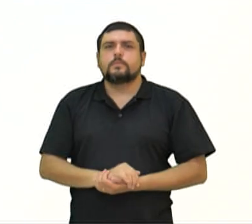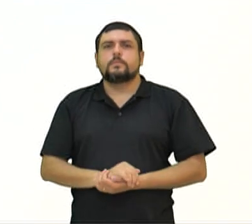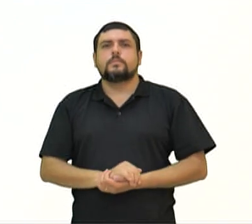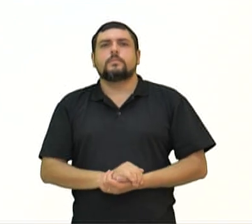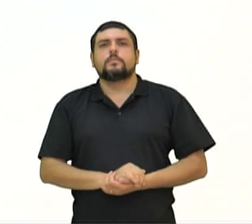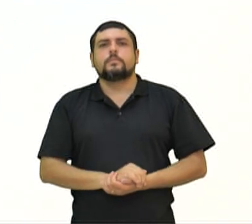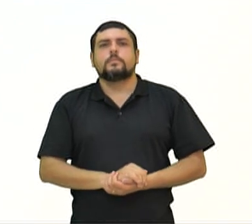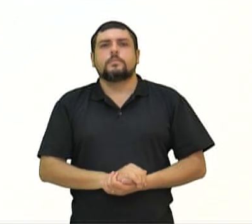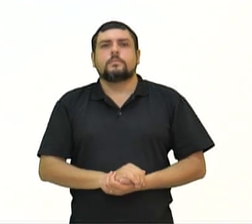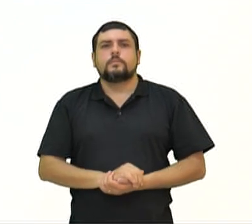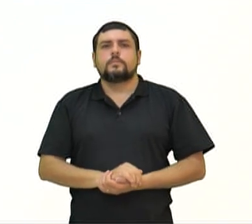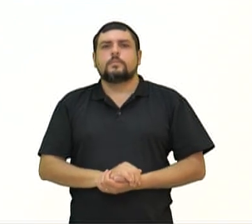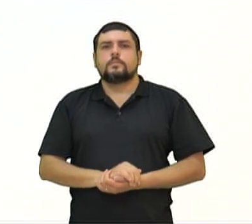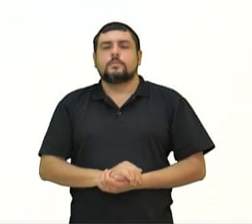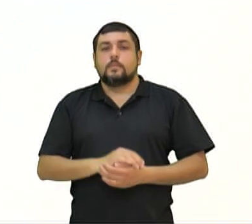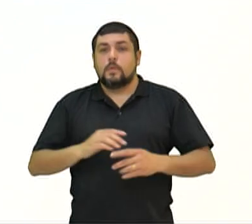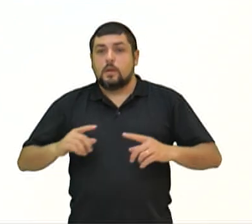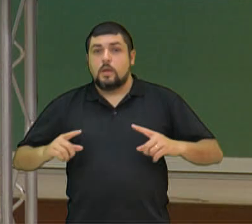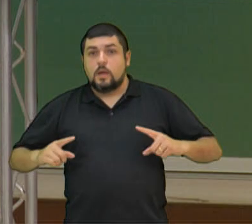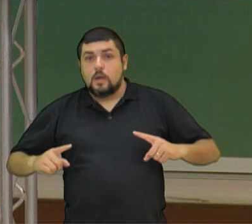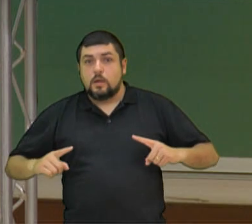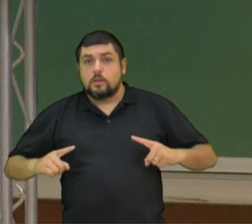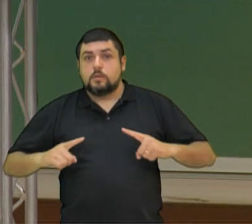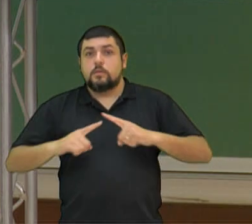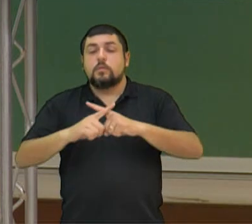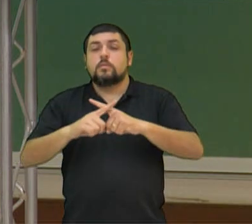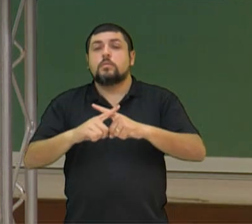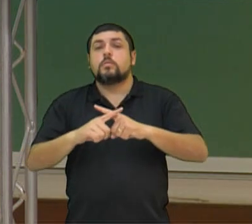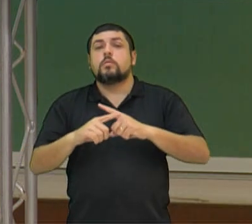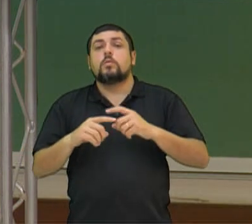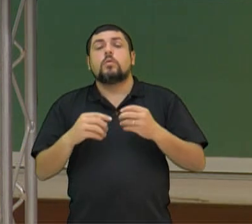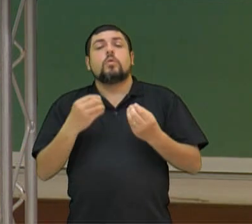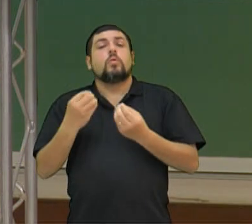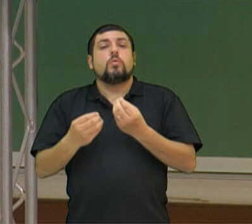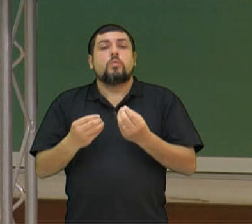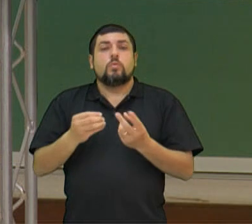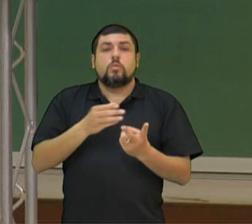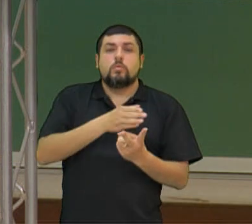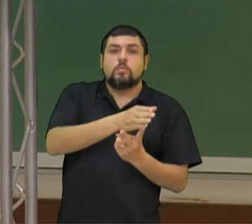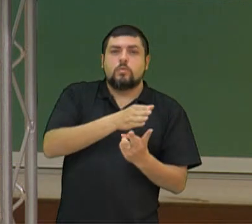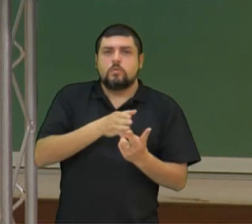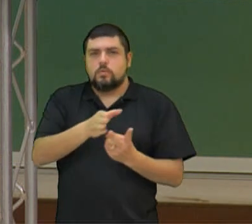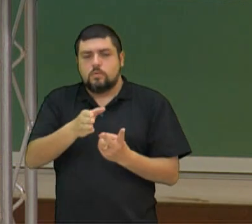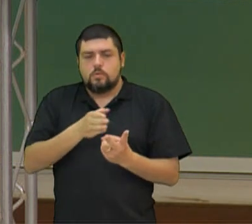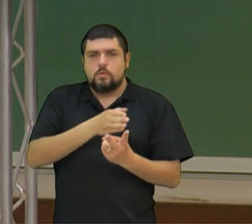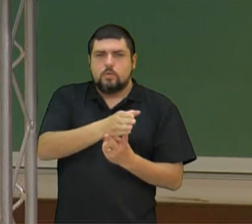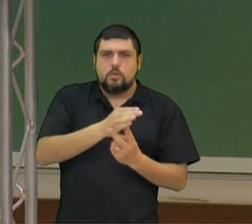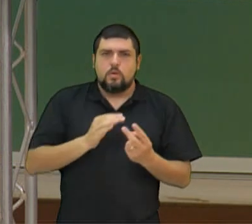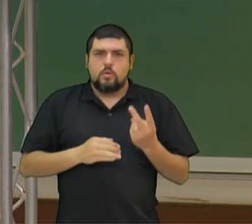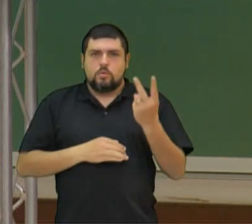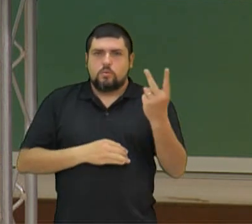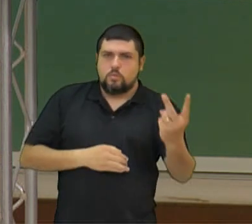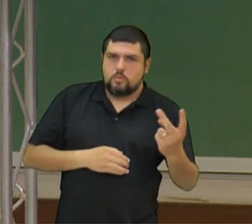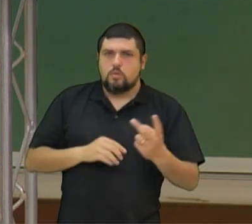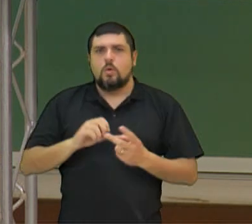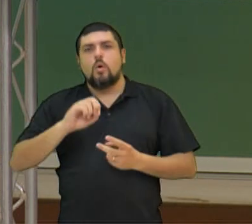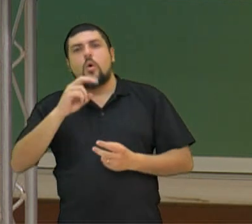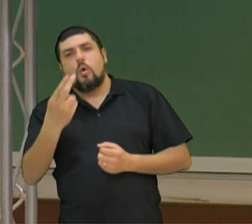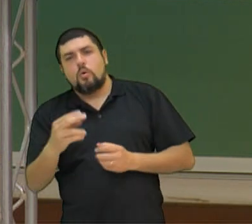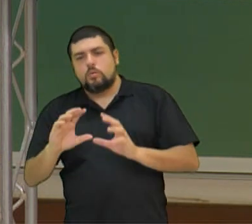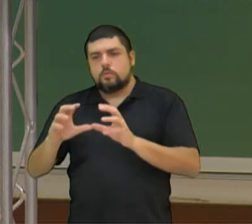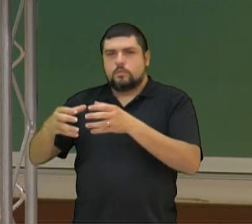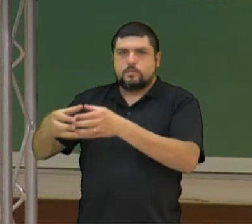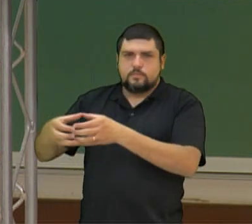femininas, tá? As disputas ocorrem por duetos ou por equipes, dupla